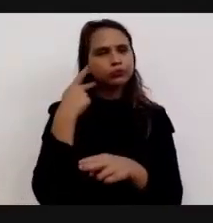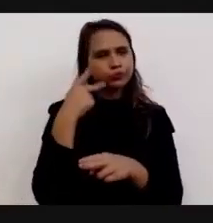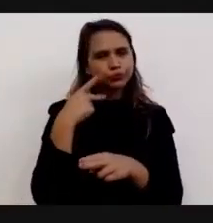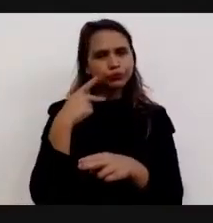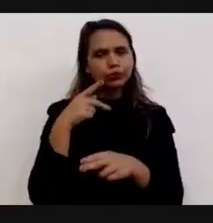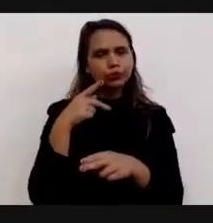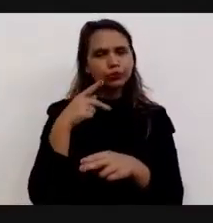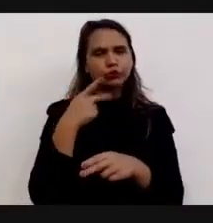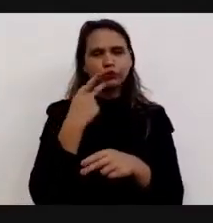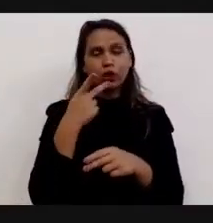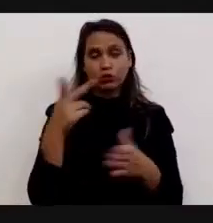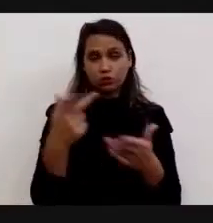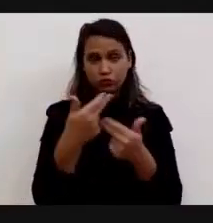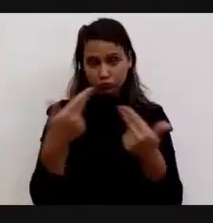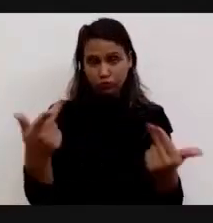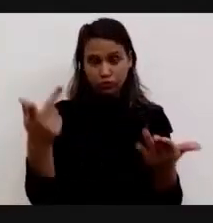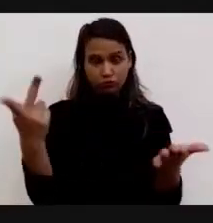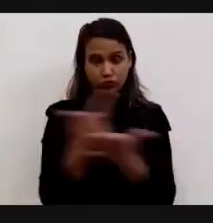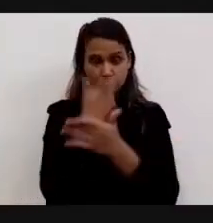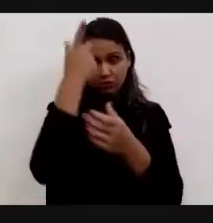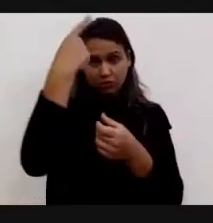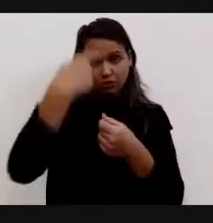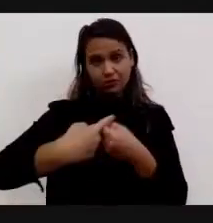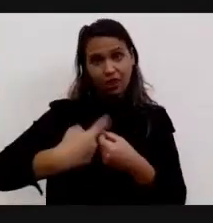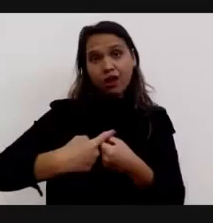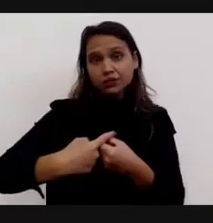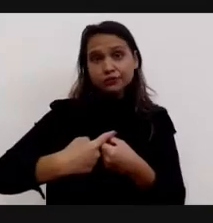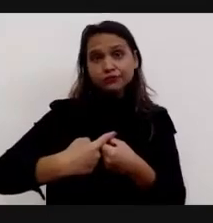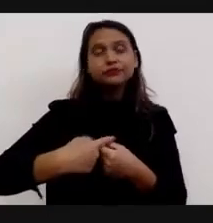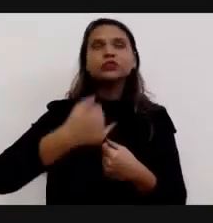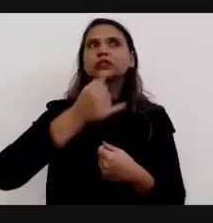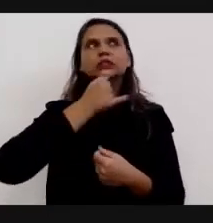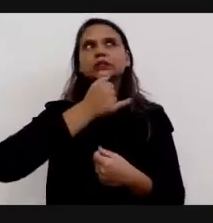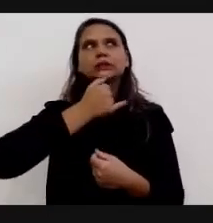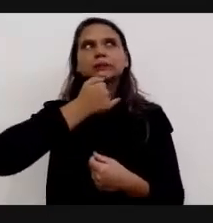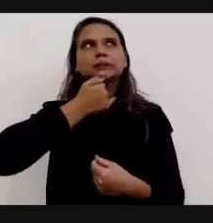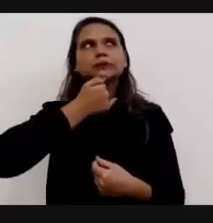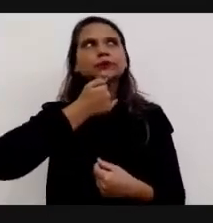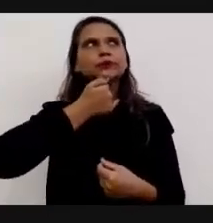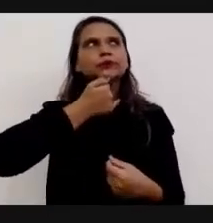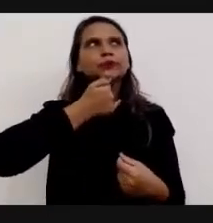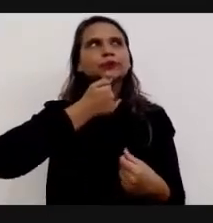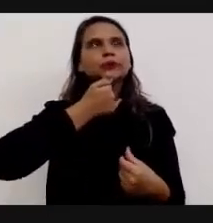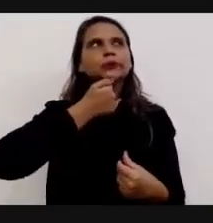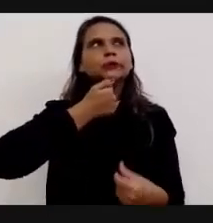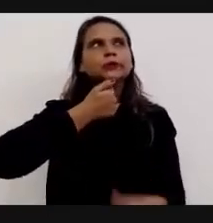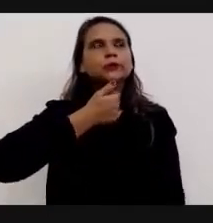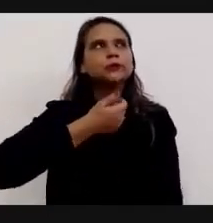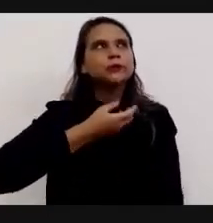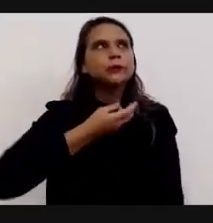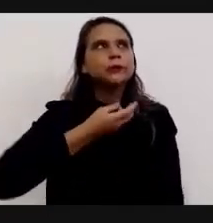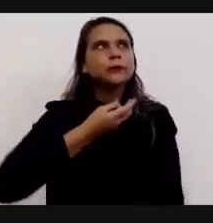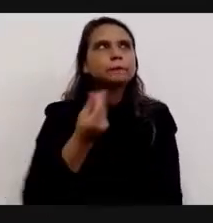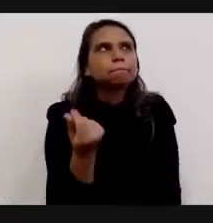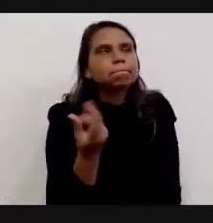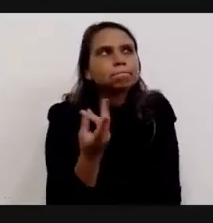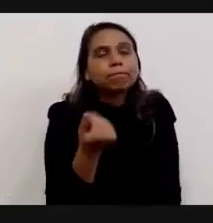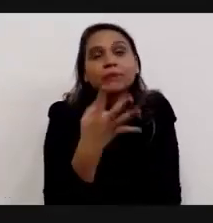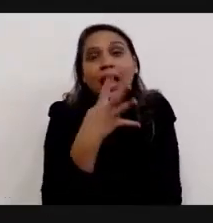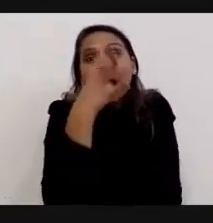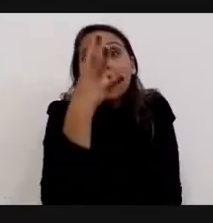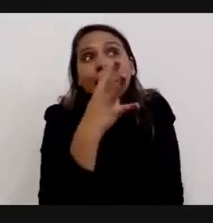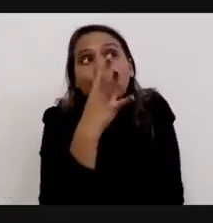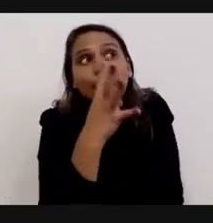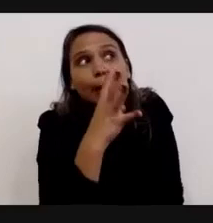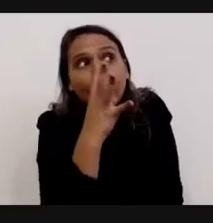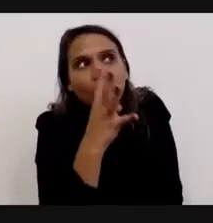nas cidades. Então, imagina uma cidade que está tendo problema, por exemplo, com excesso de entrada